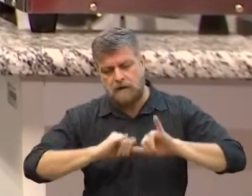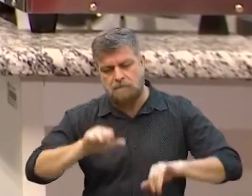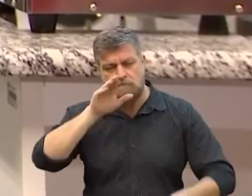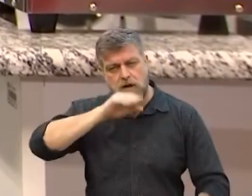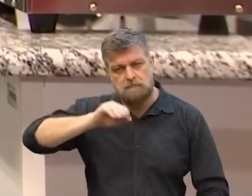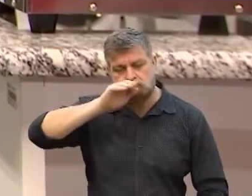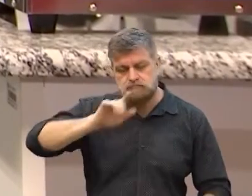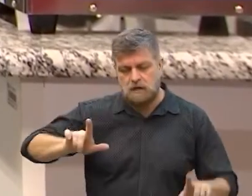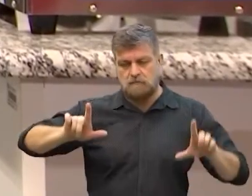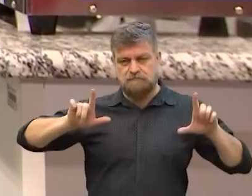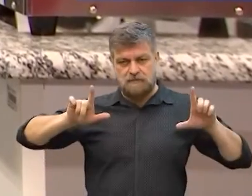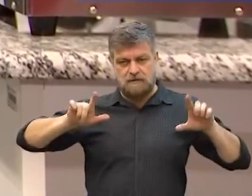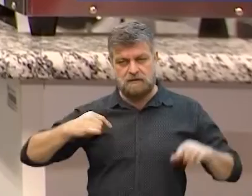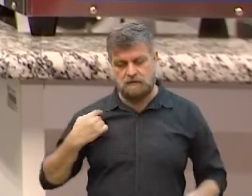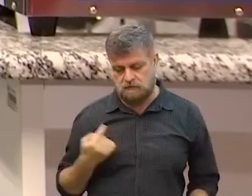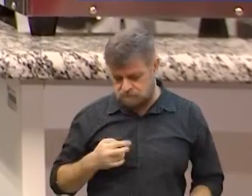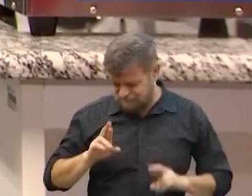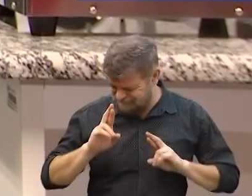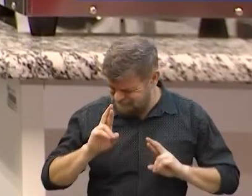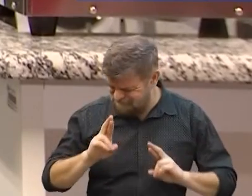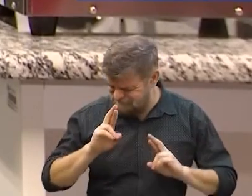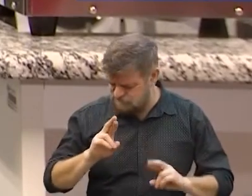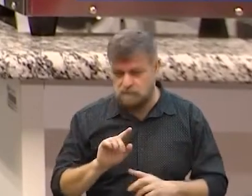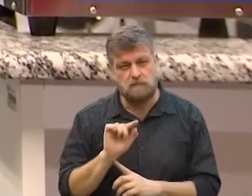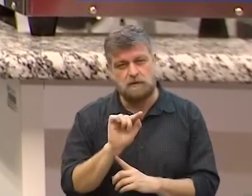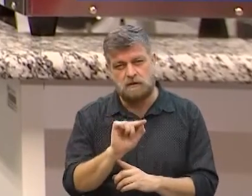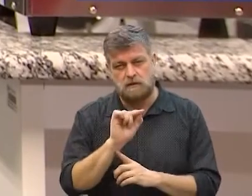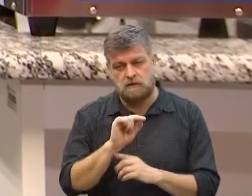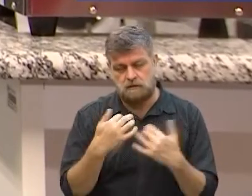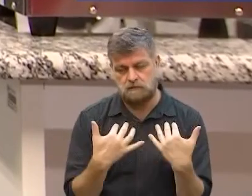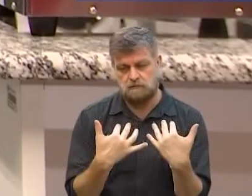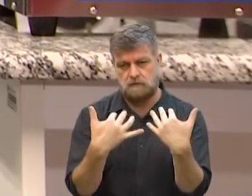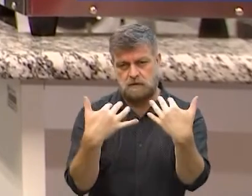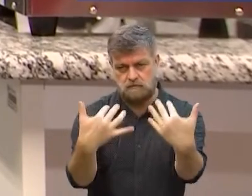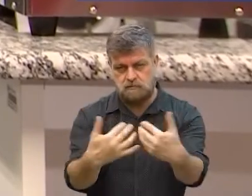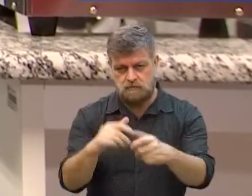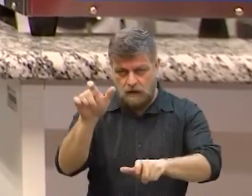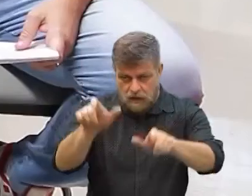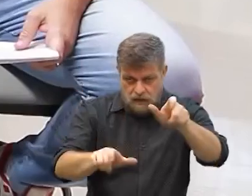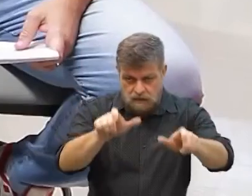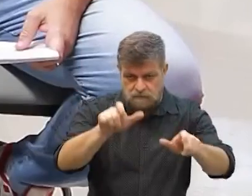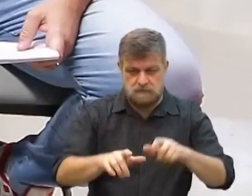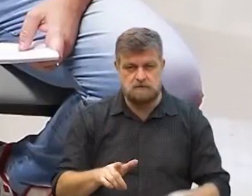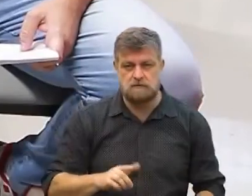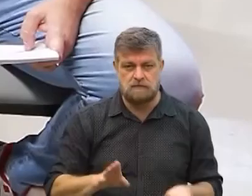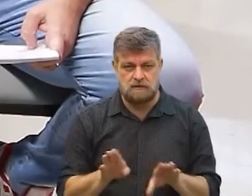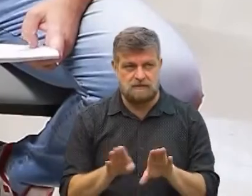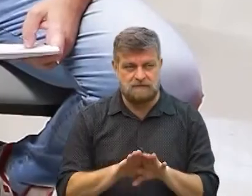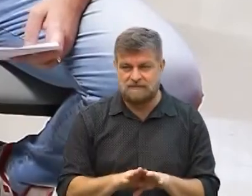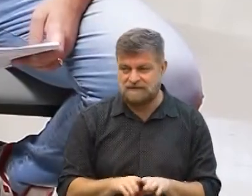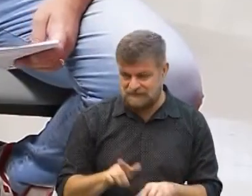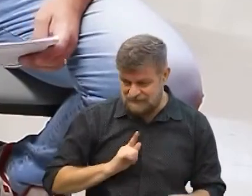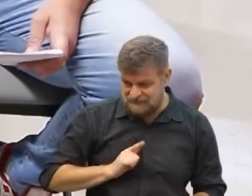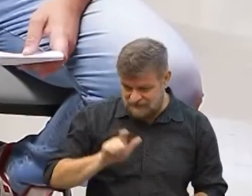vocês. Eu espero que a audiência, os telespectadores, né? Ainda diz